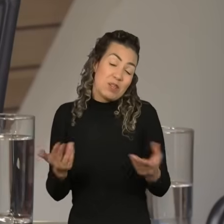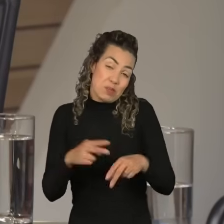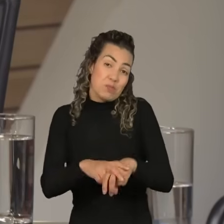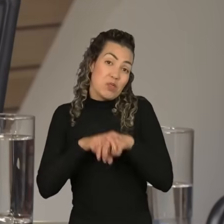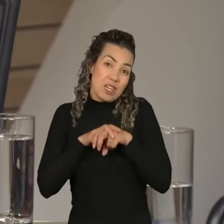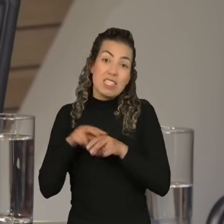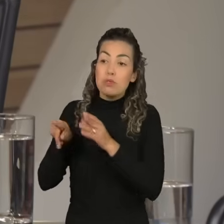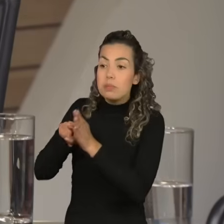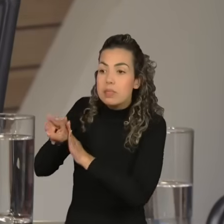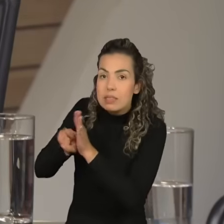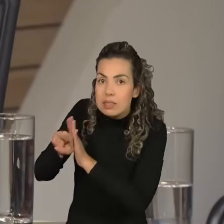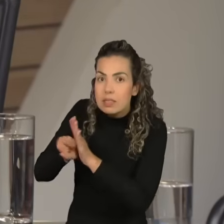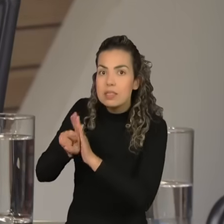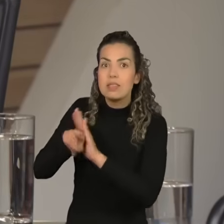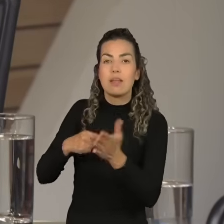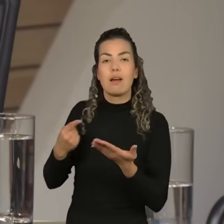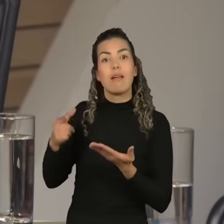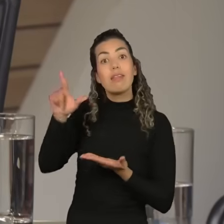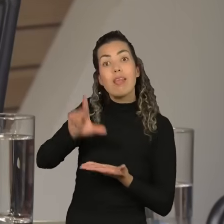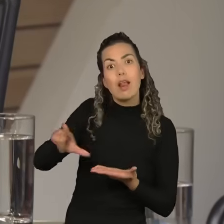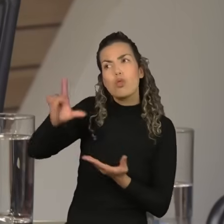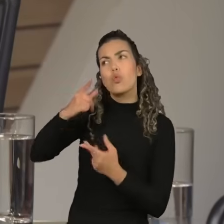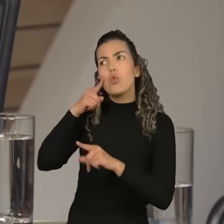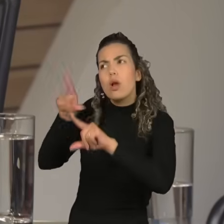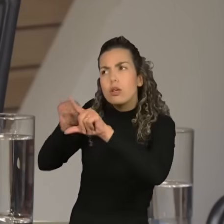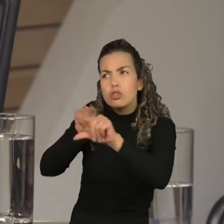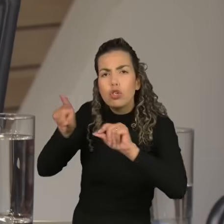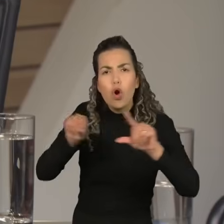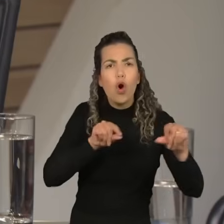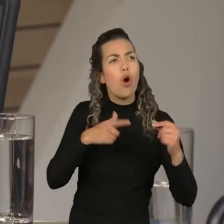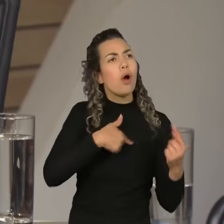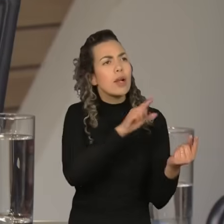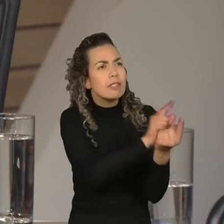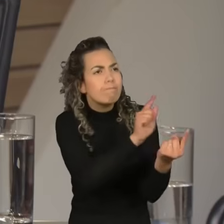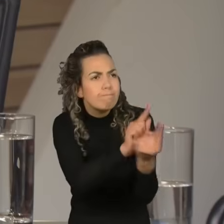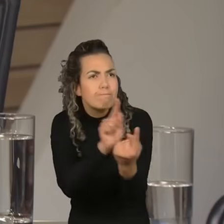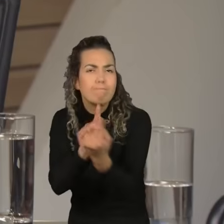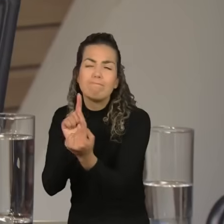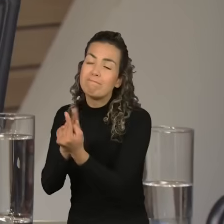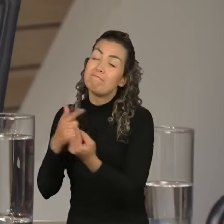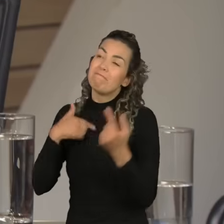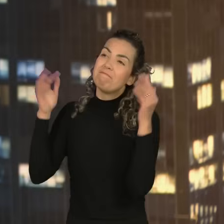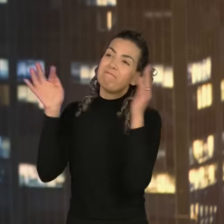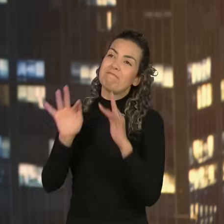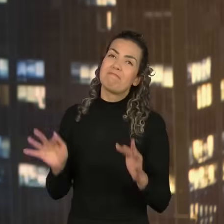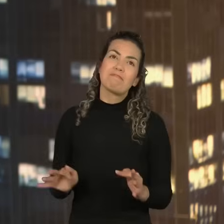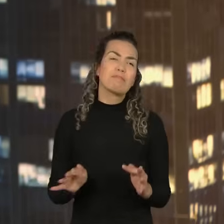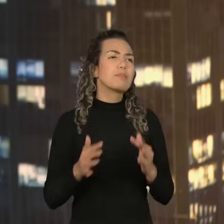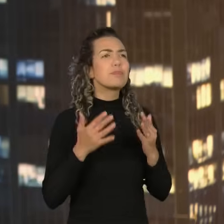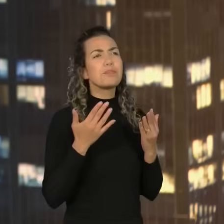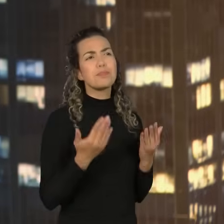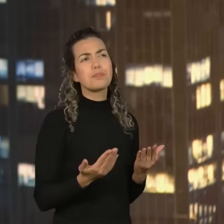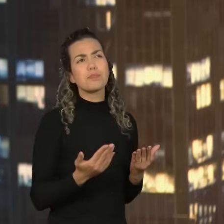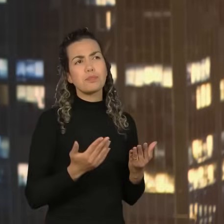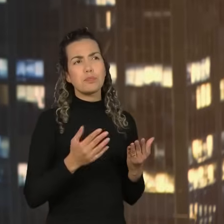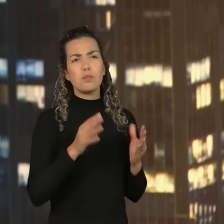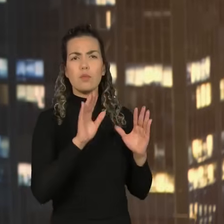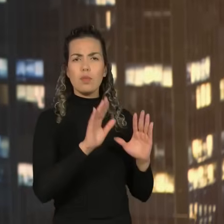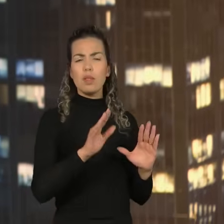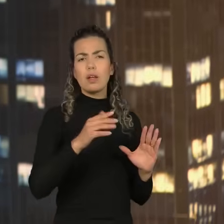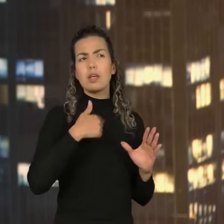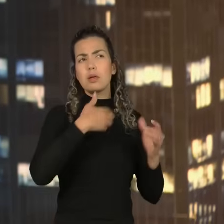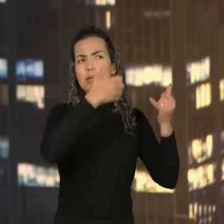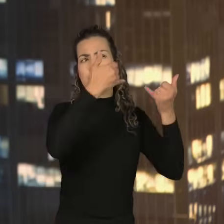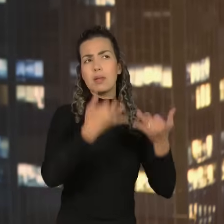né? Da pesquisa, de você reunir esse material, entrevistar. Então, a gente está feliz. Professor, eu queria trazer um pouco a lírica do Cazuza,